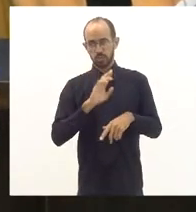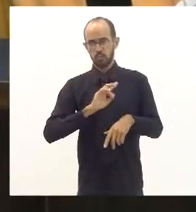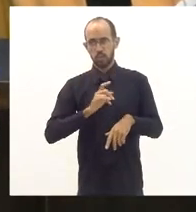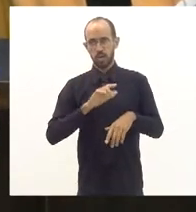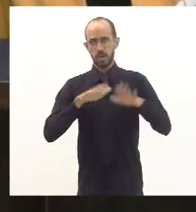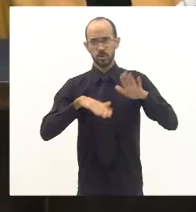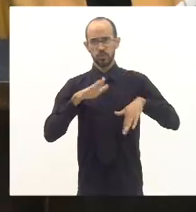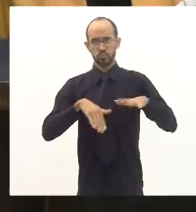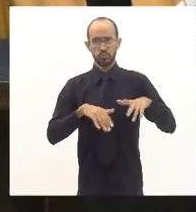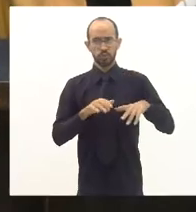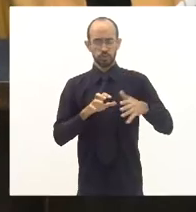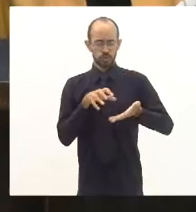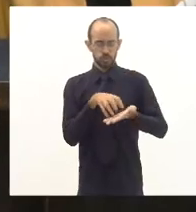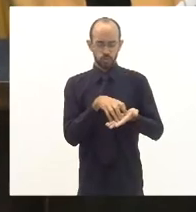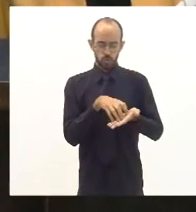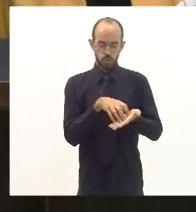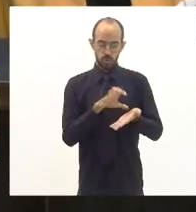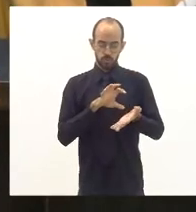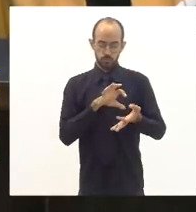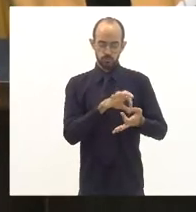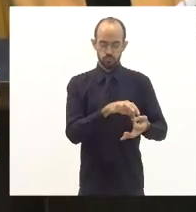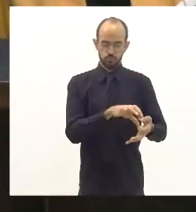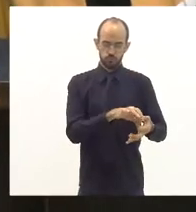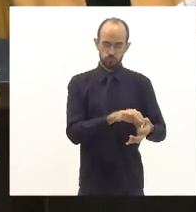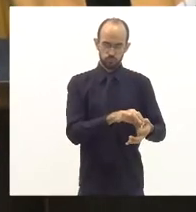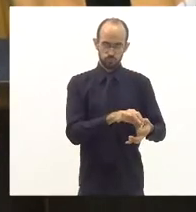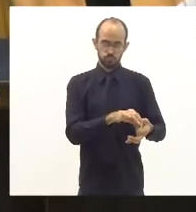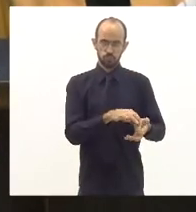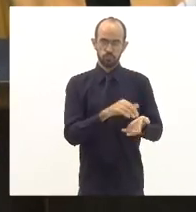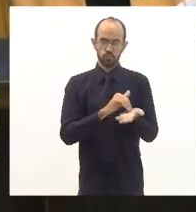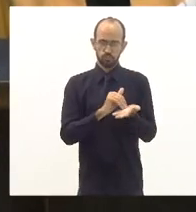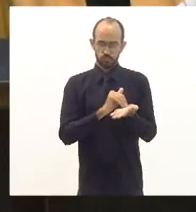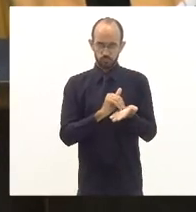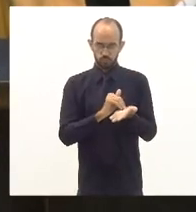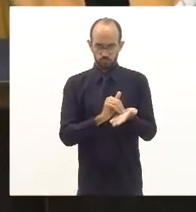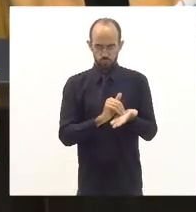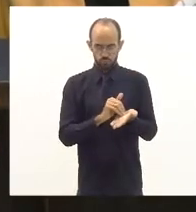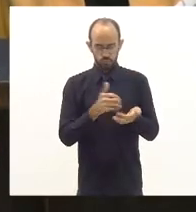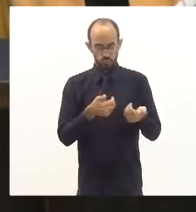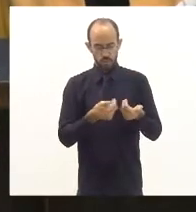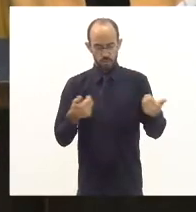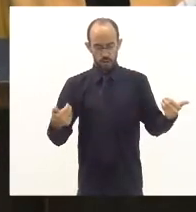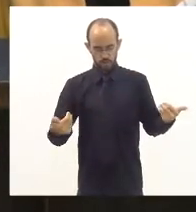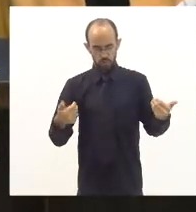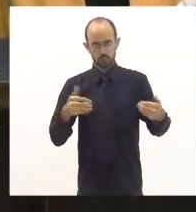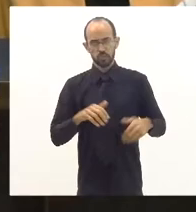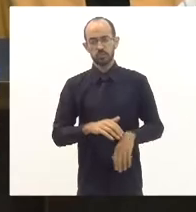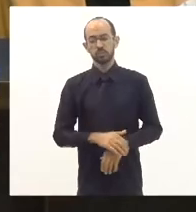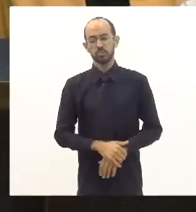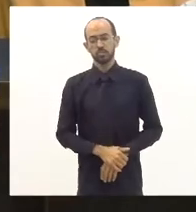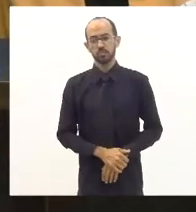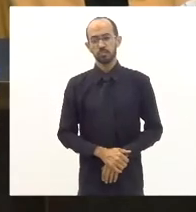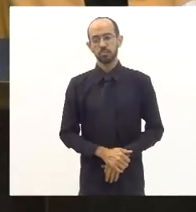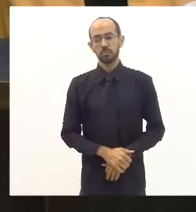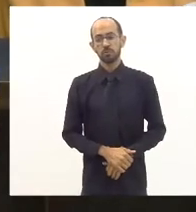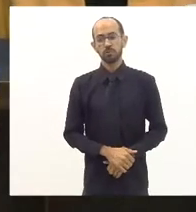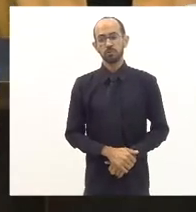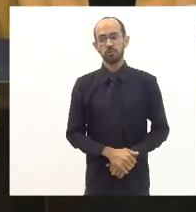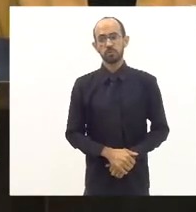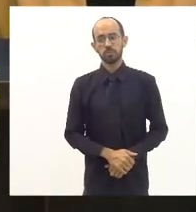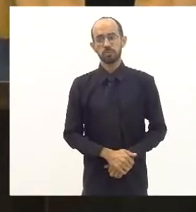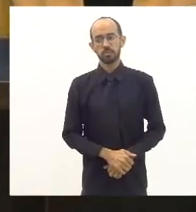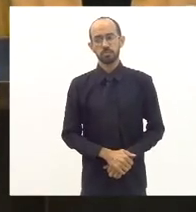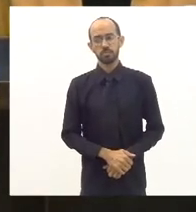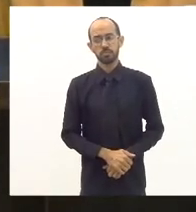muitas vezes, órgãos vinculados à secretaria, são independentes, né, ligados tanto